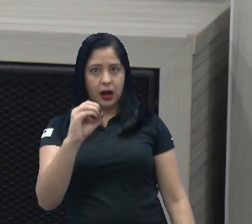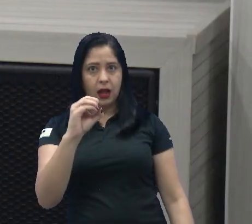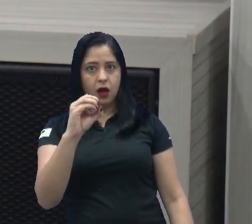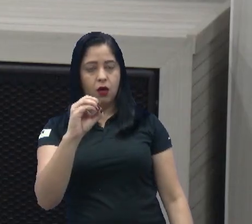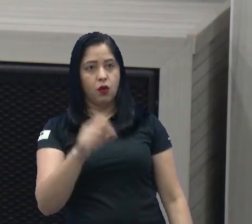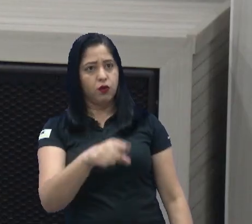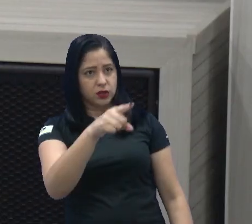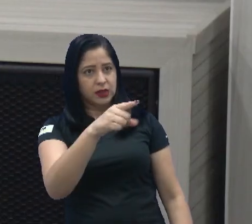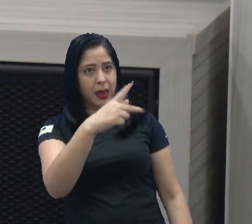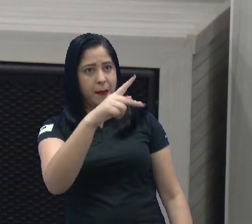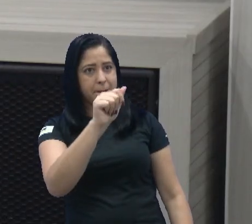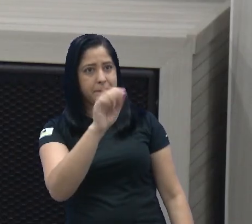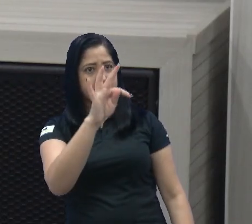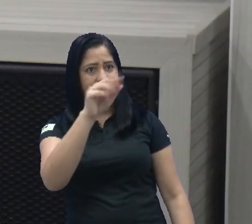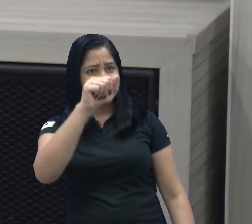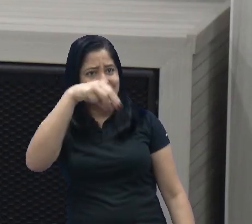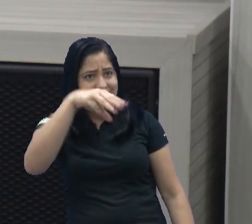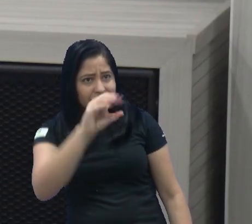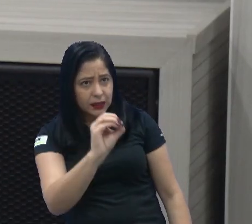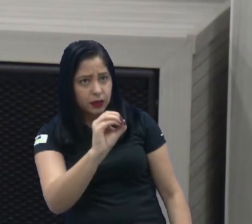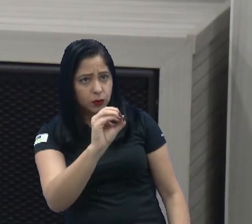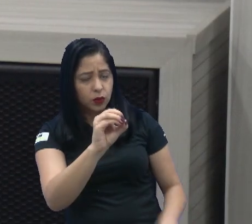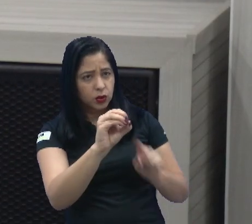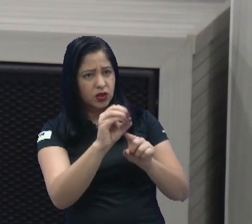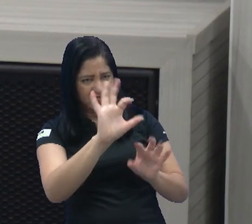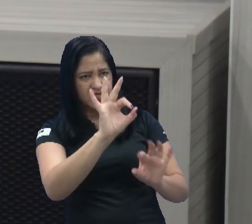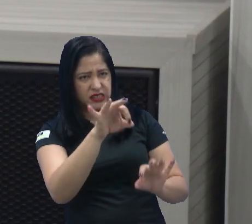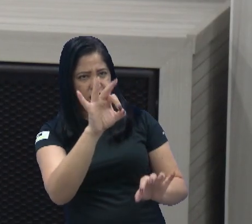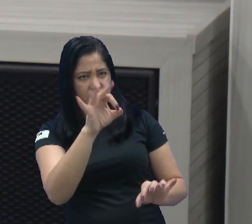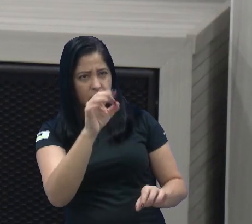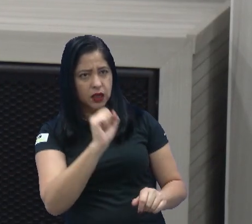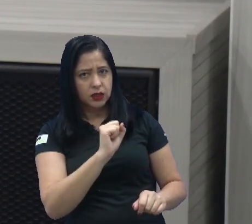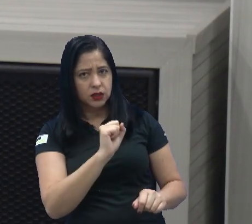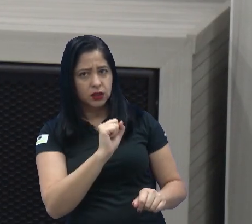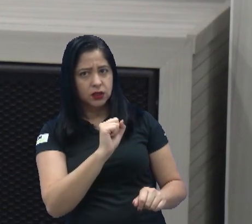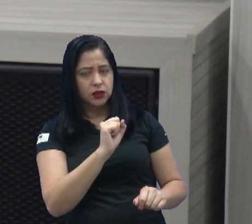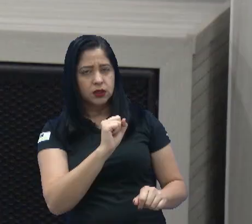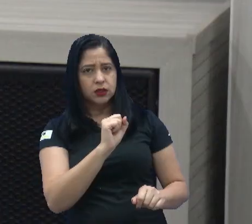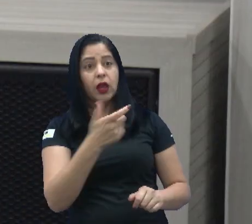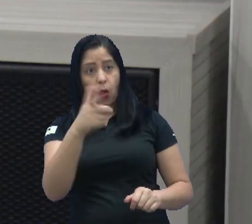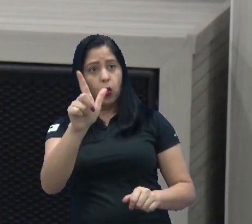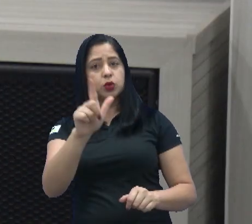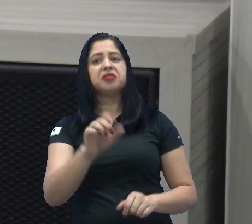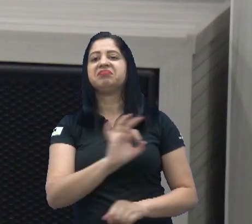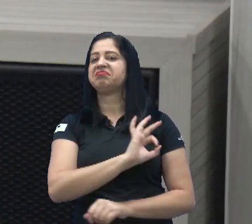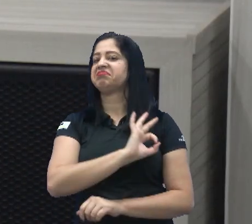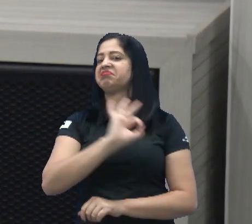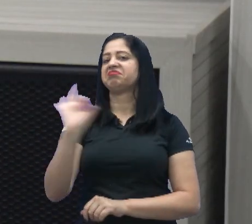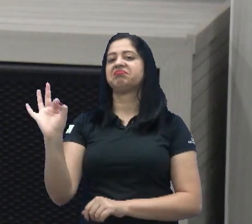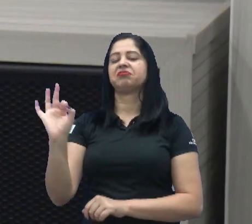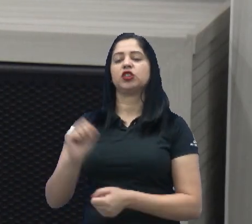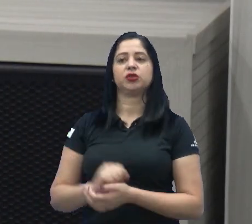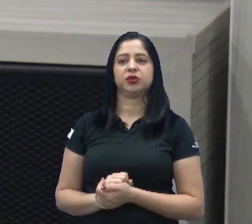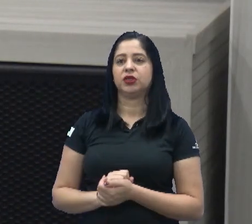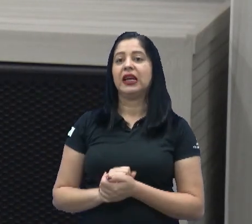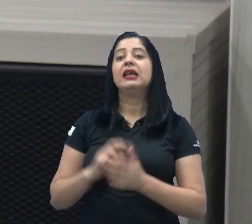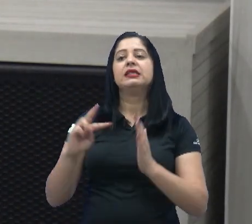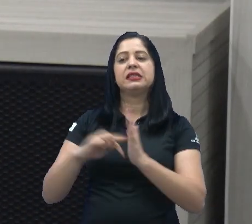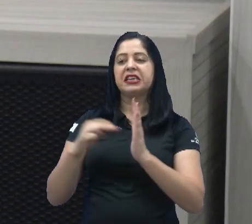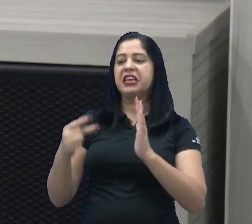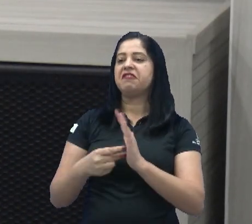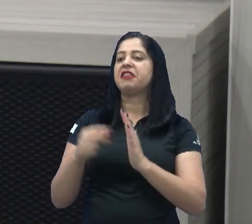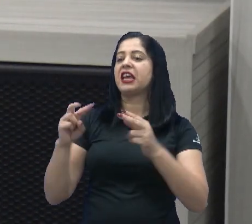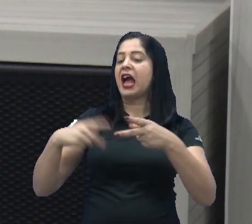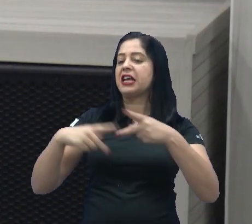né? Acho que é o único guarda da cidade que é Patambo, é isso ou não? Ah, tem mais? Que ótimo. É sinal que nós estamos evoluindo, então, e que